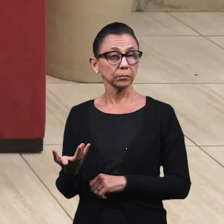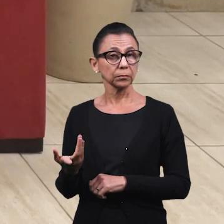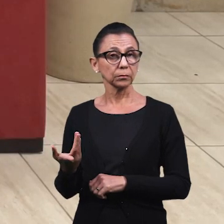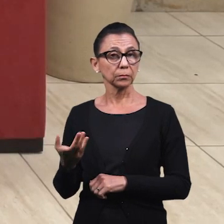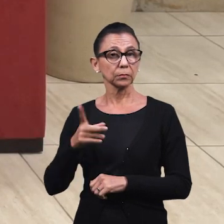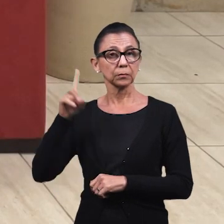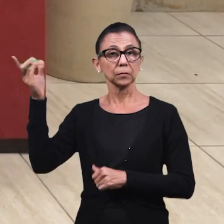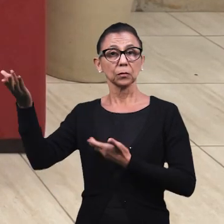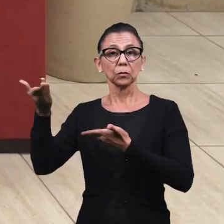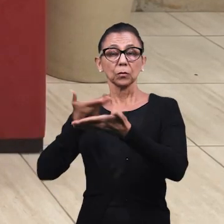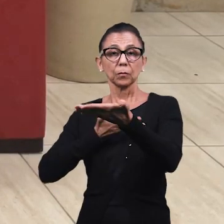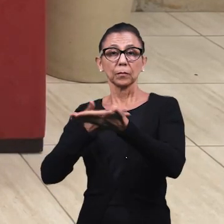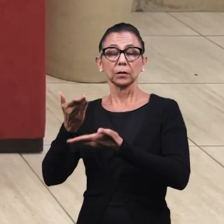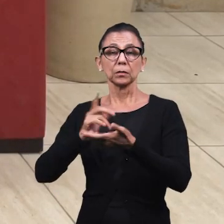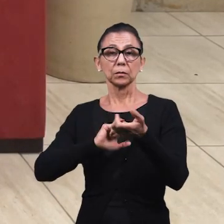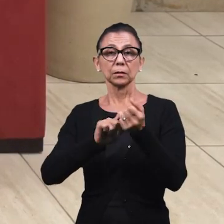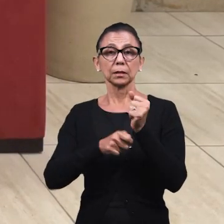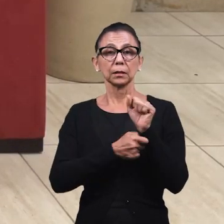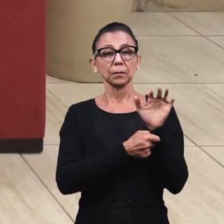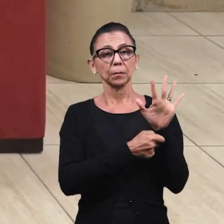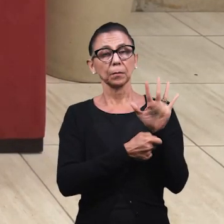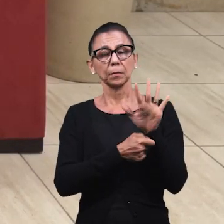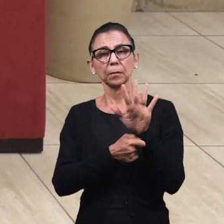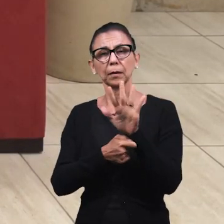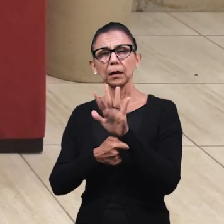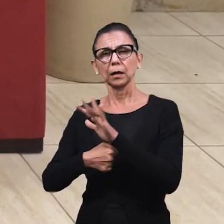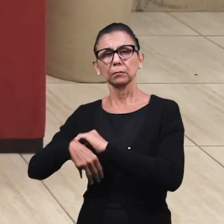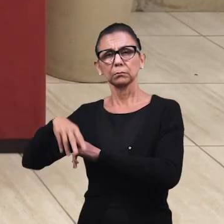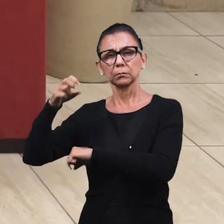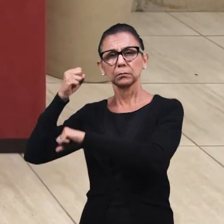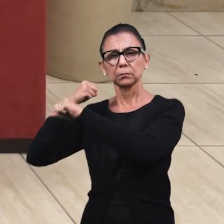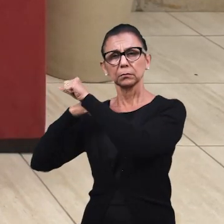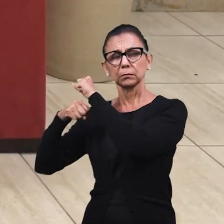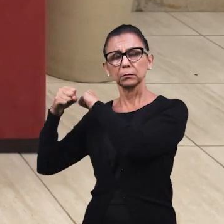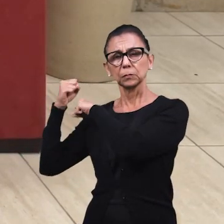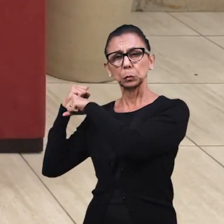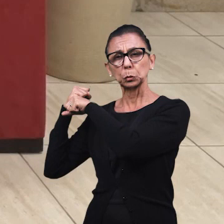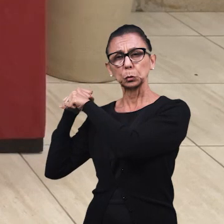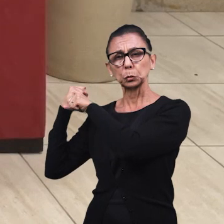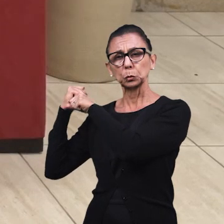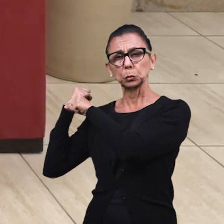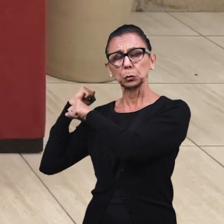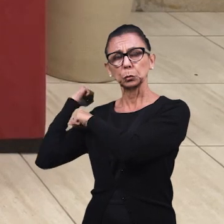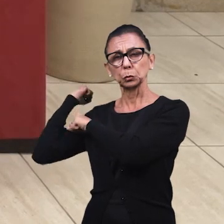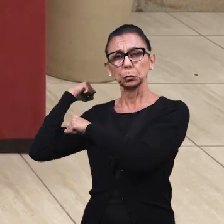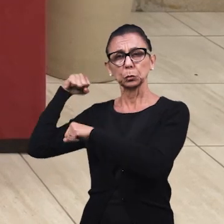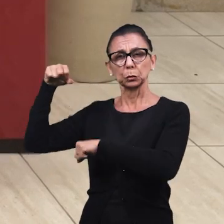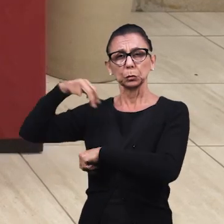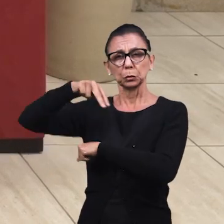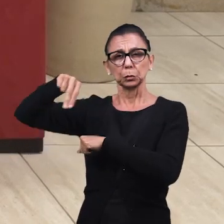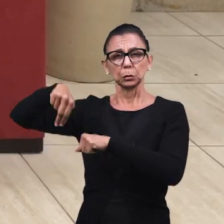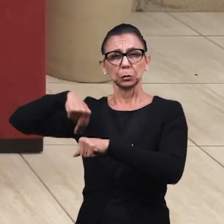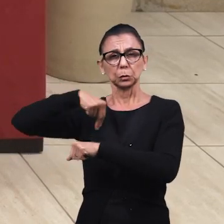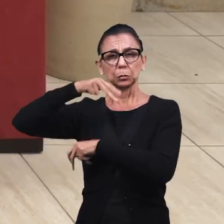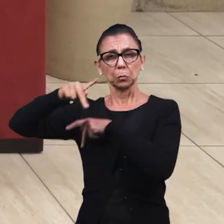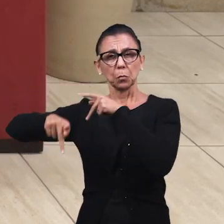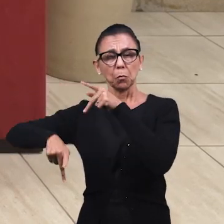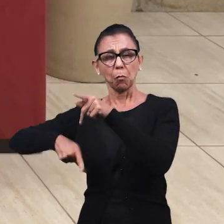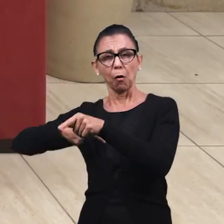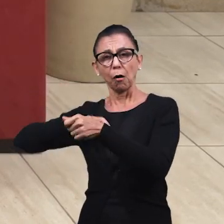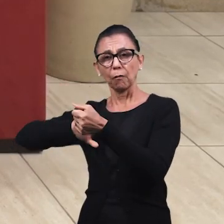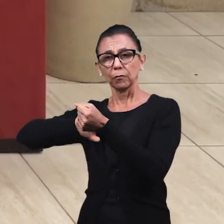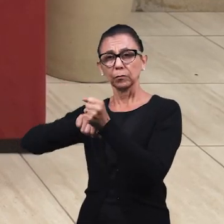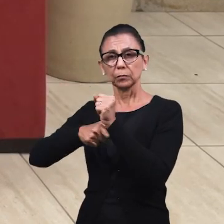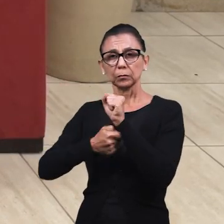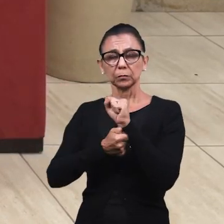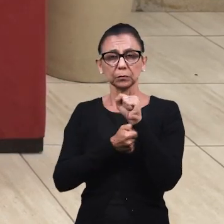os seus segredos. Aquilo que estava em oculto durante todas as gerações, as nações, tantos povos,